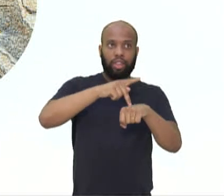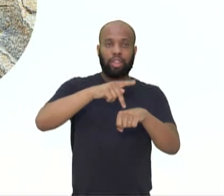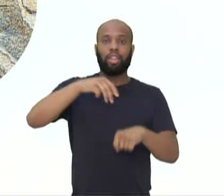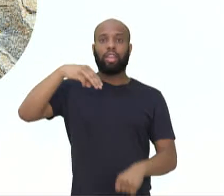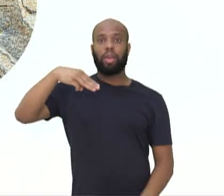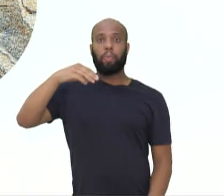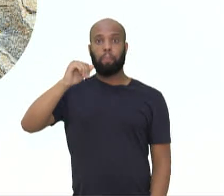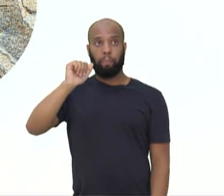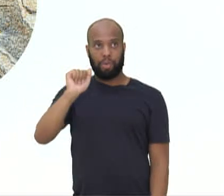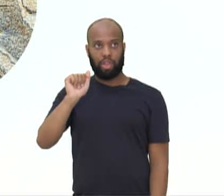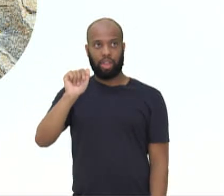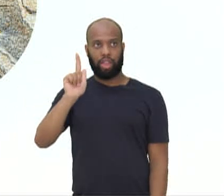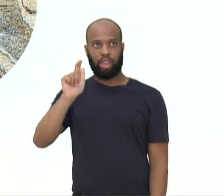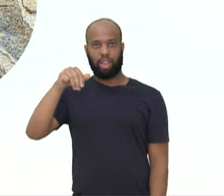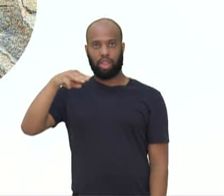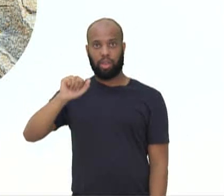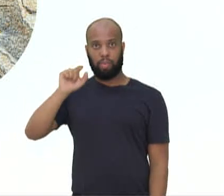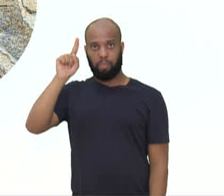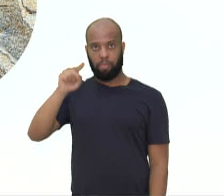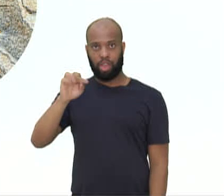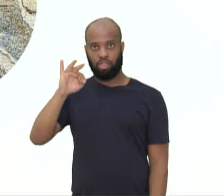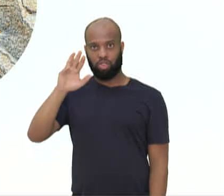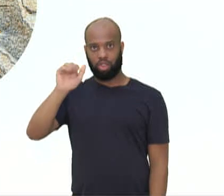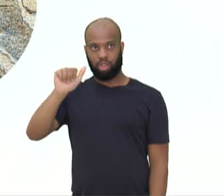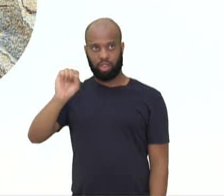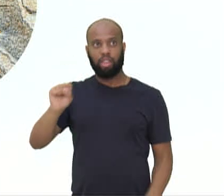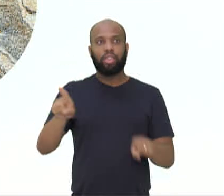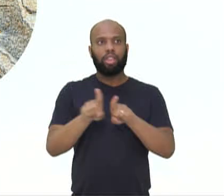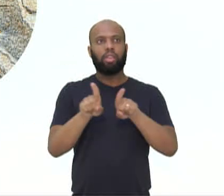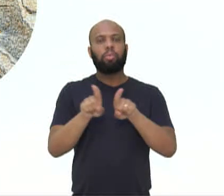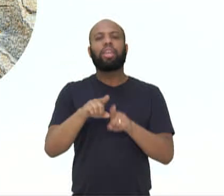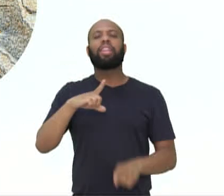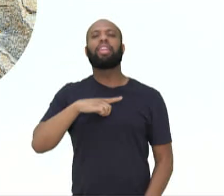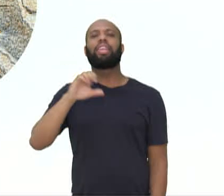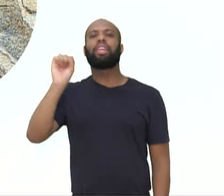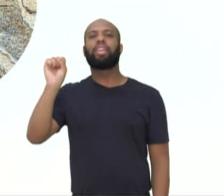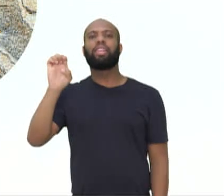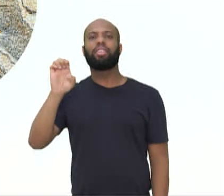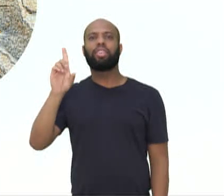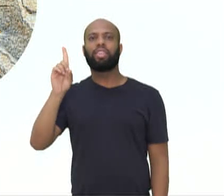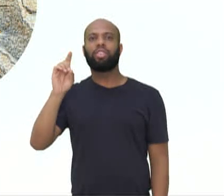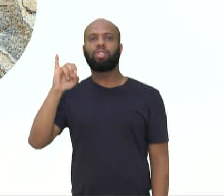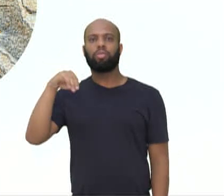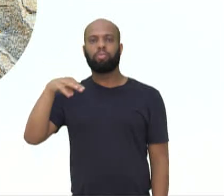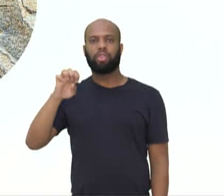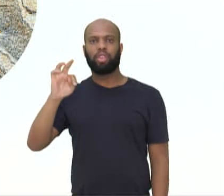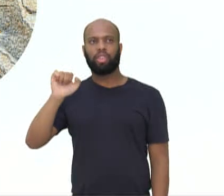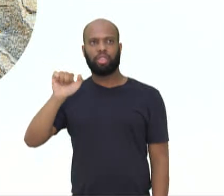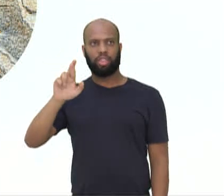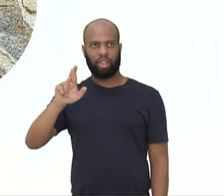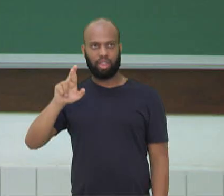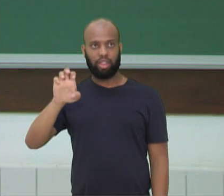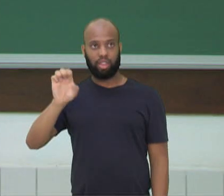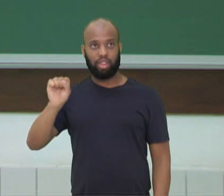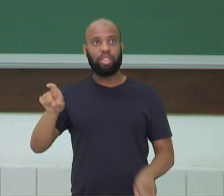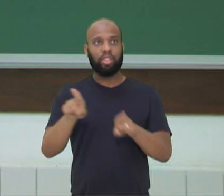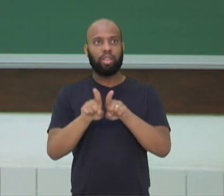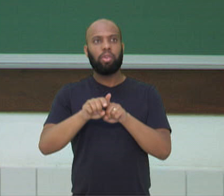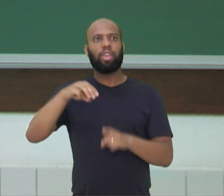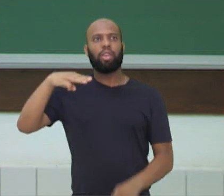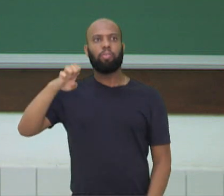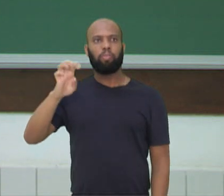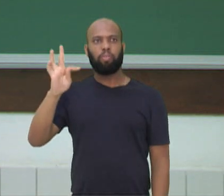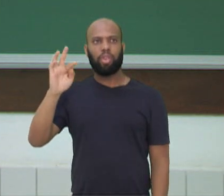magmáticas, as rochas sedimentares e as rochas metamórficas. Lembram dessas